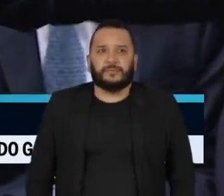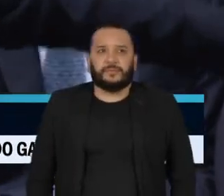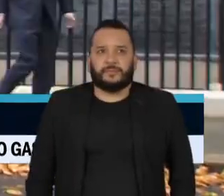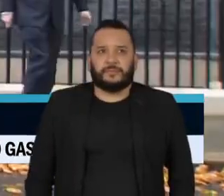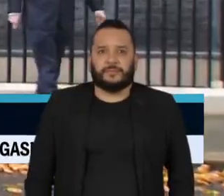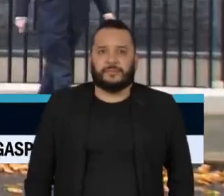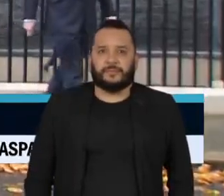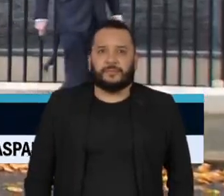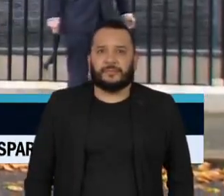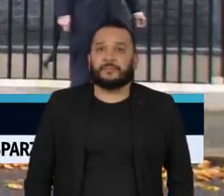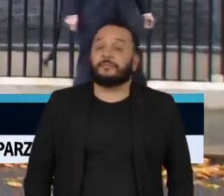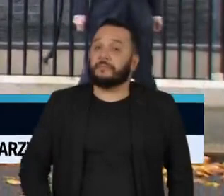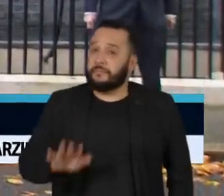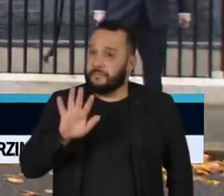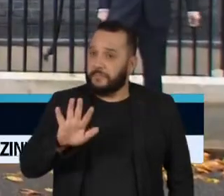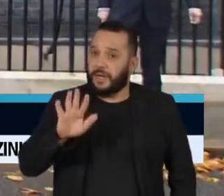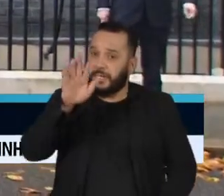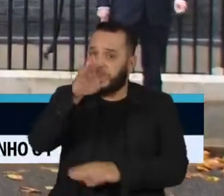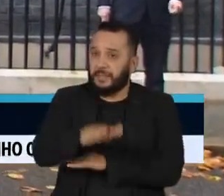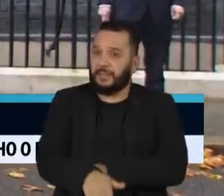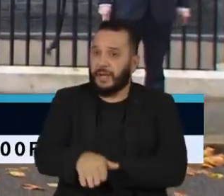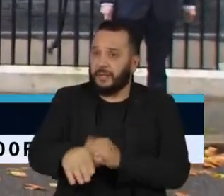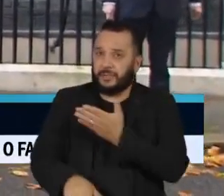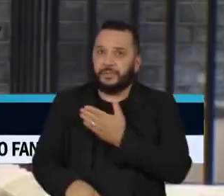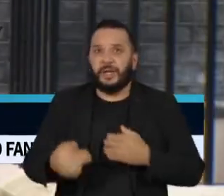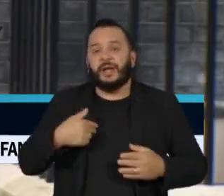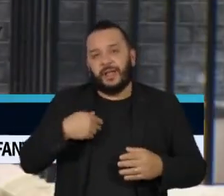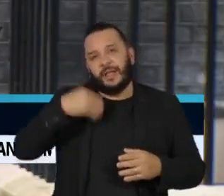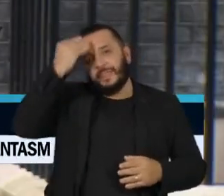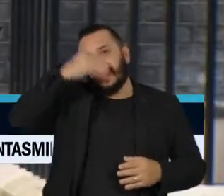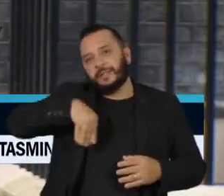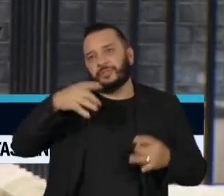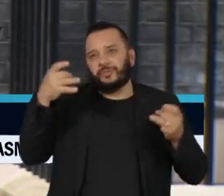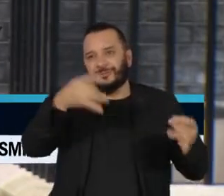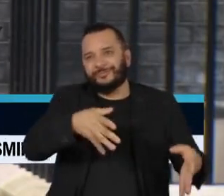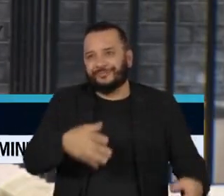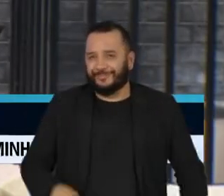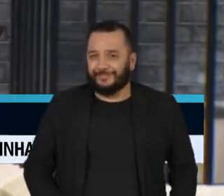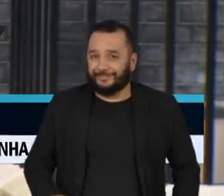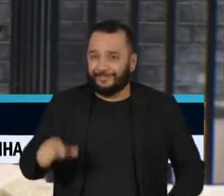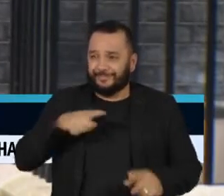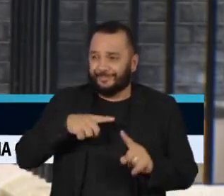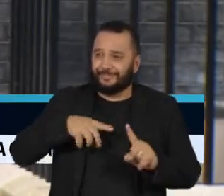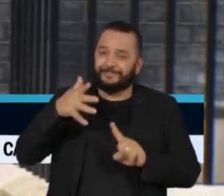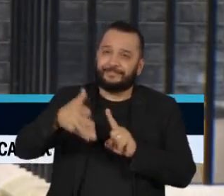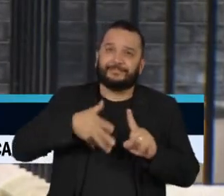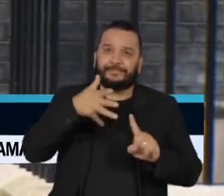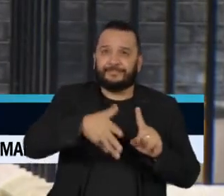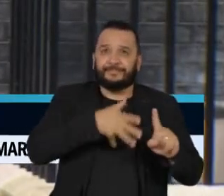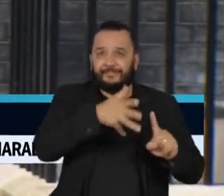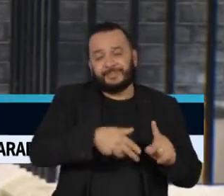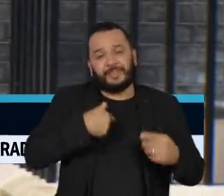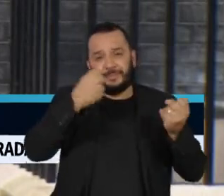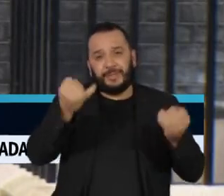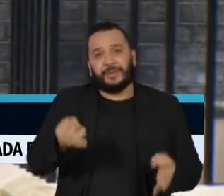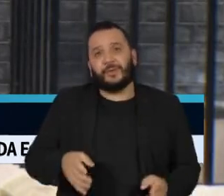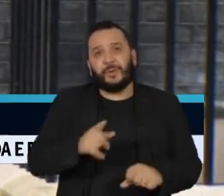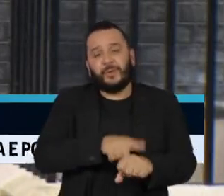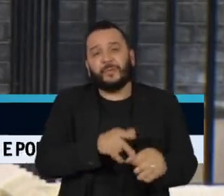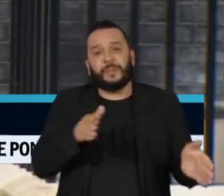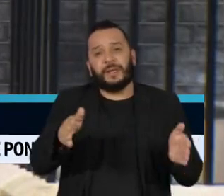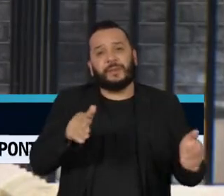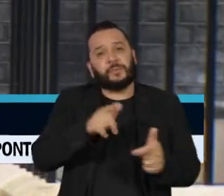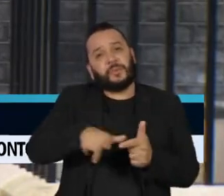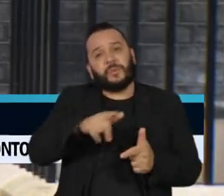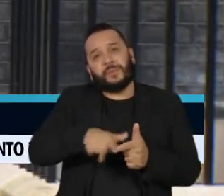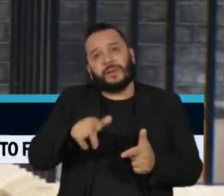quitter. Mas na tarde de hoje, ela desistiu. Em seu discurso de renúncia, disse que chegou ao cargo num período de